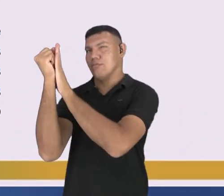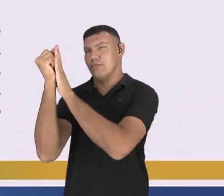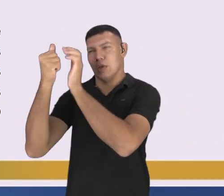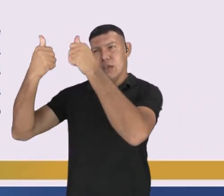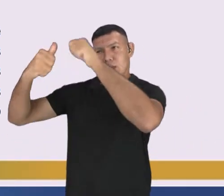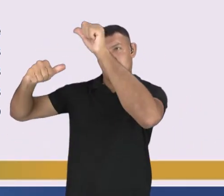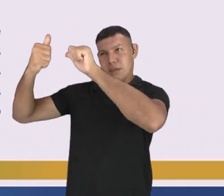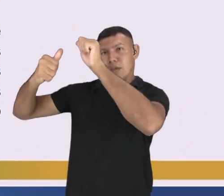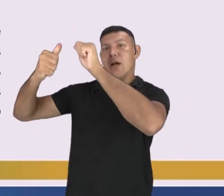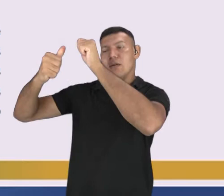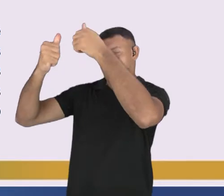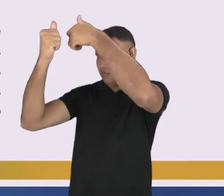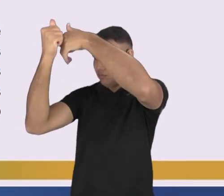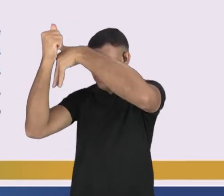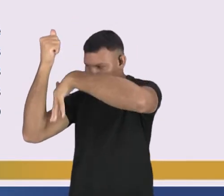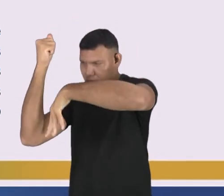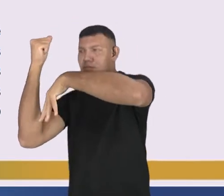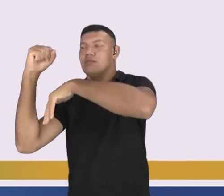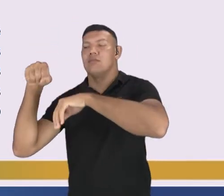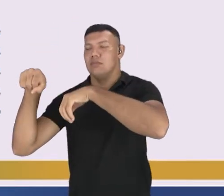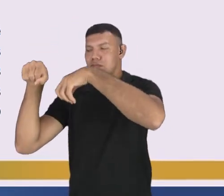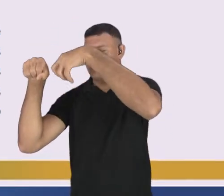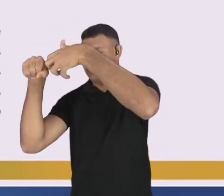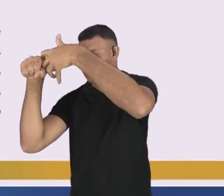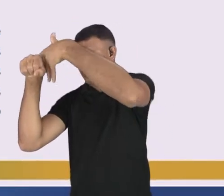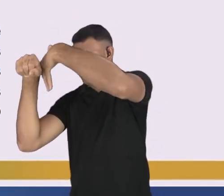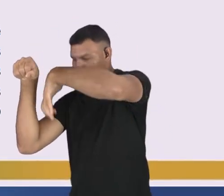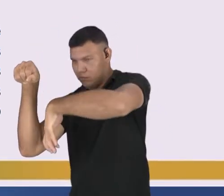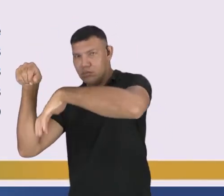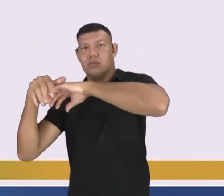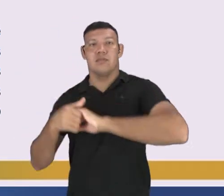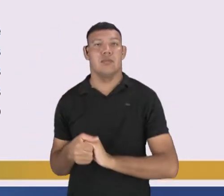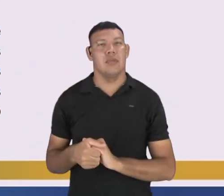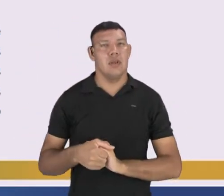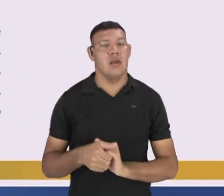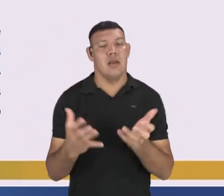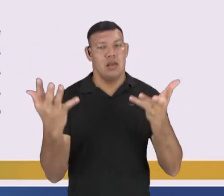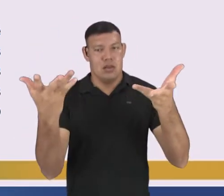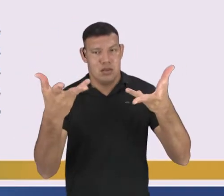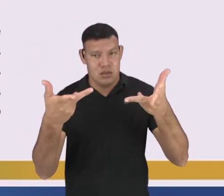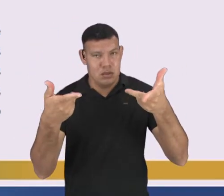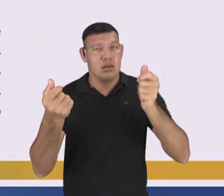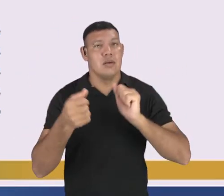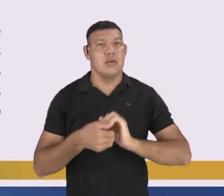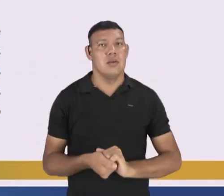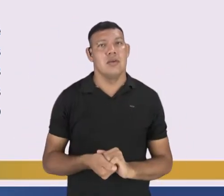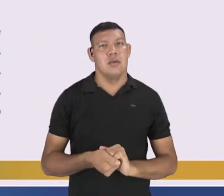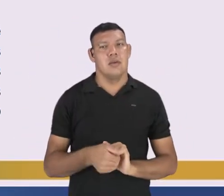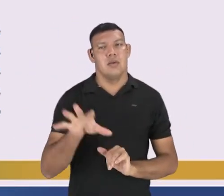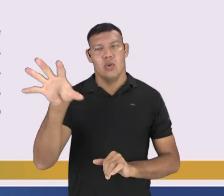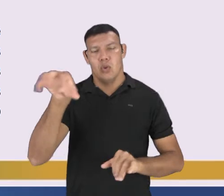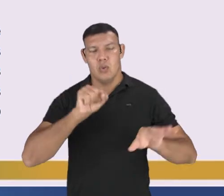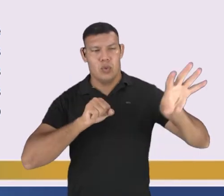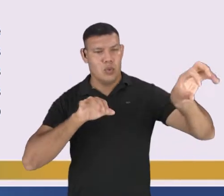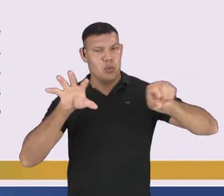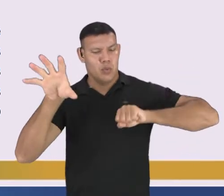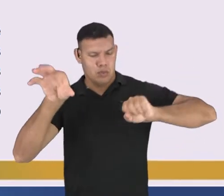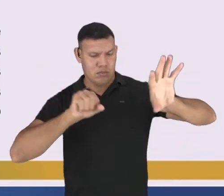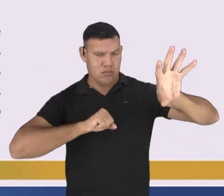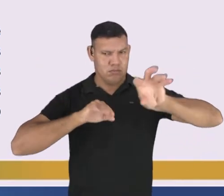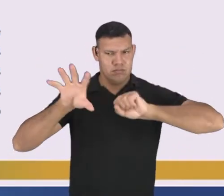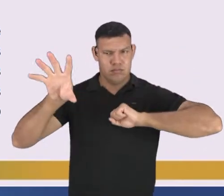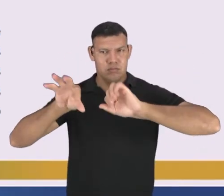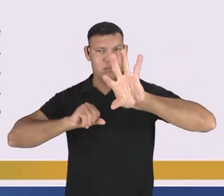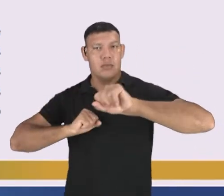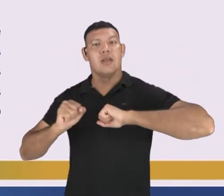processa essa informação recebida. Essas capacidades de obter informação do meio,